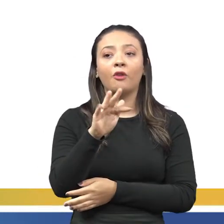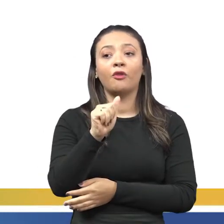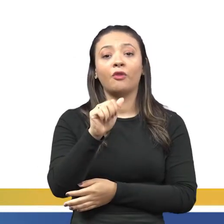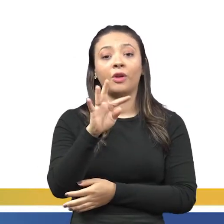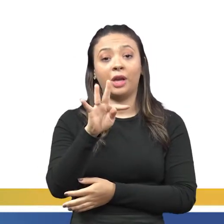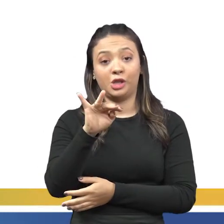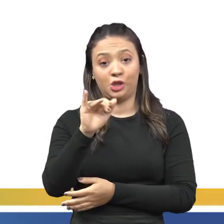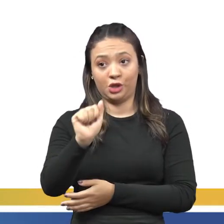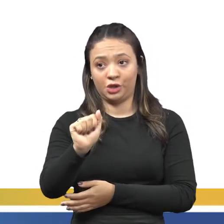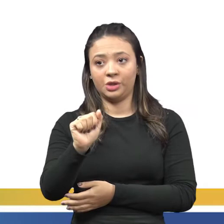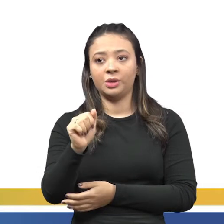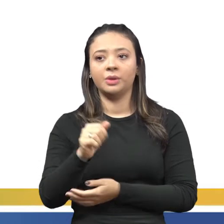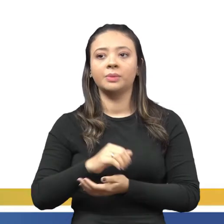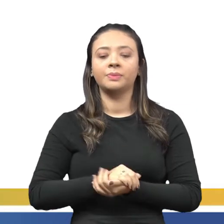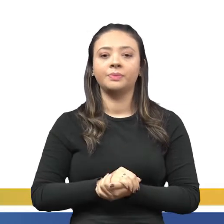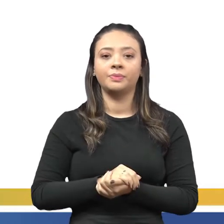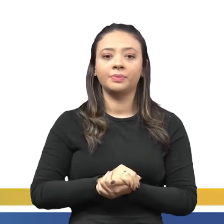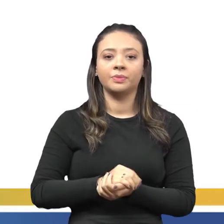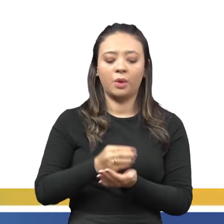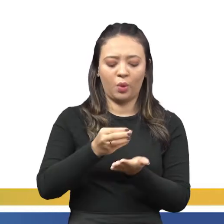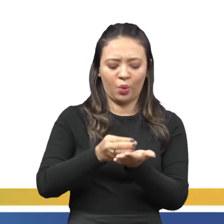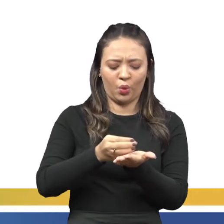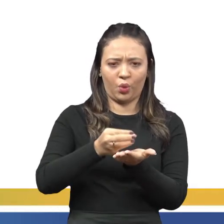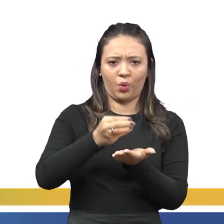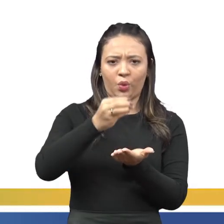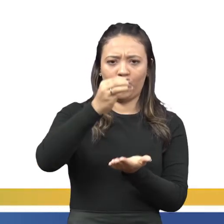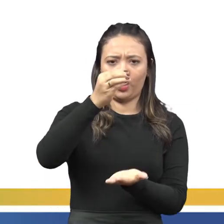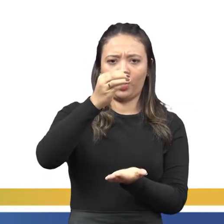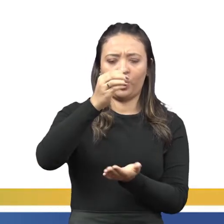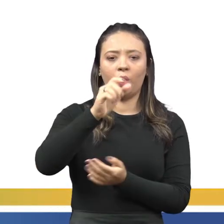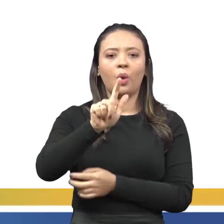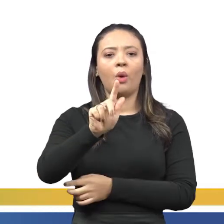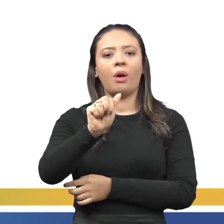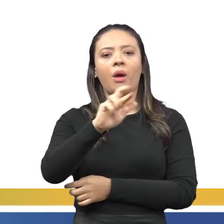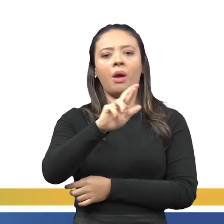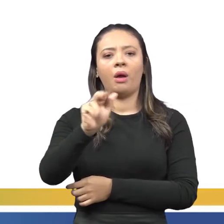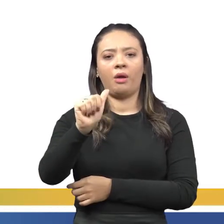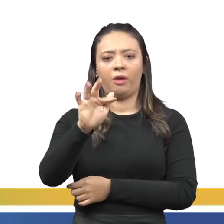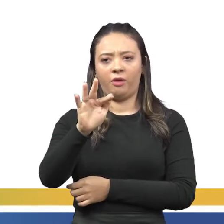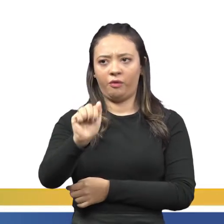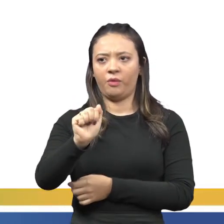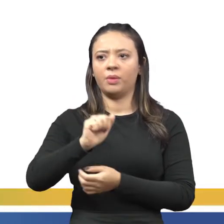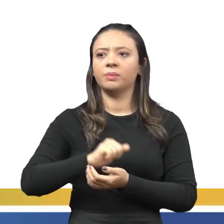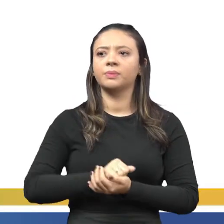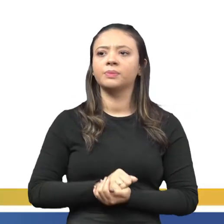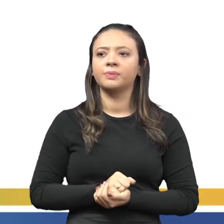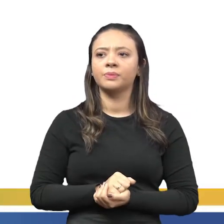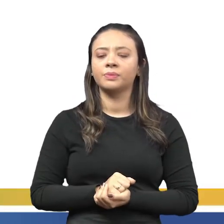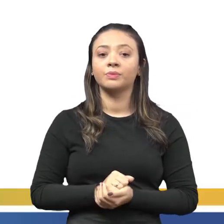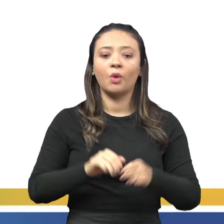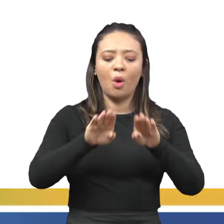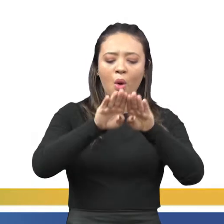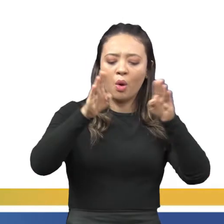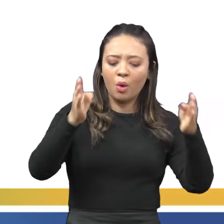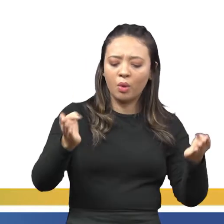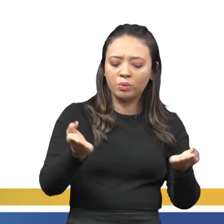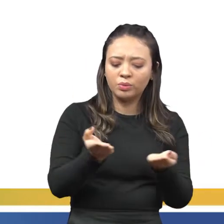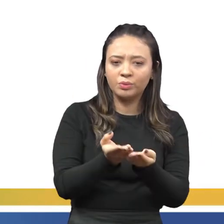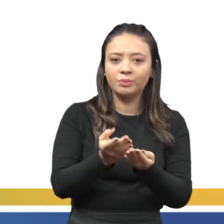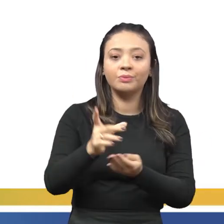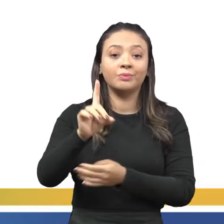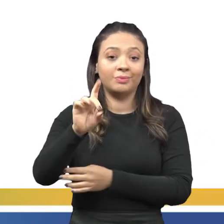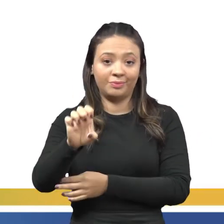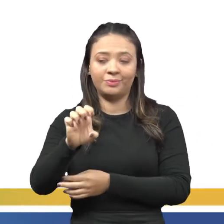of. Uma garrafa de. A carton of. Uma caixa